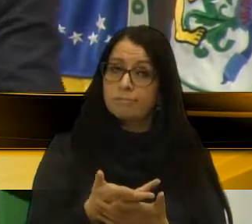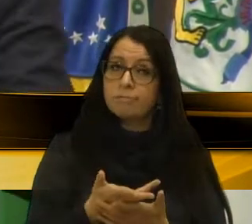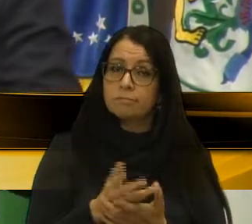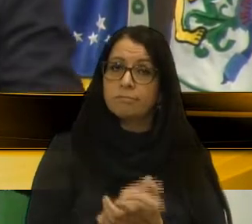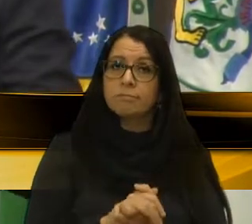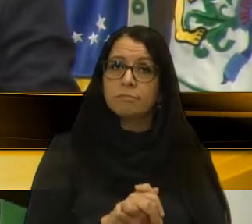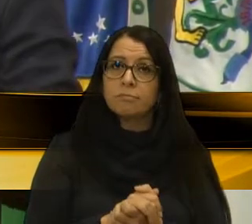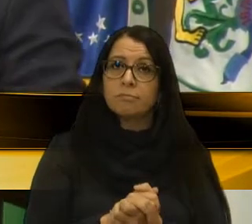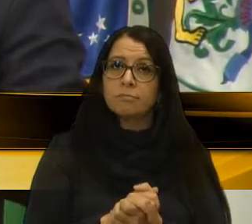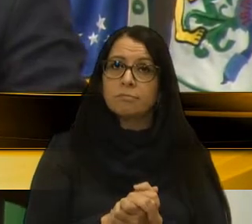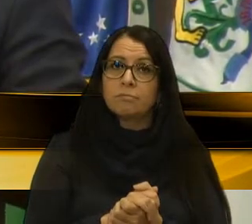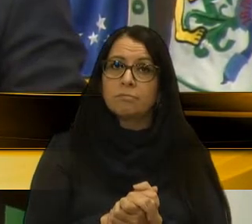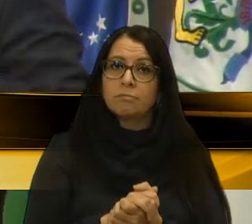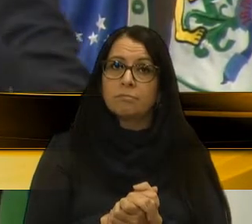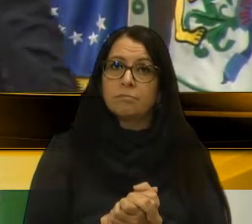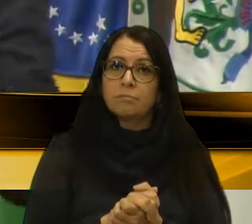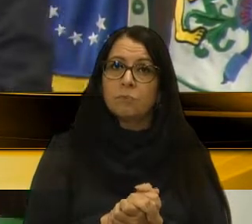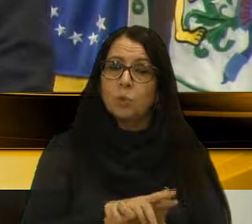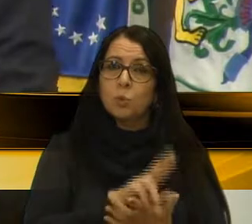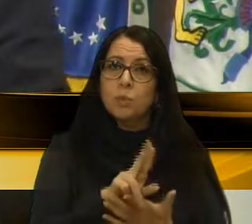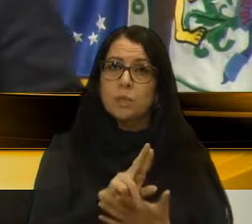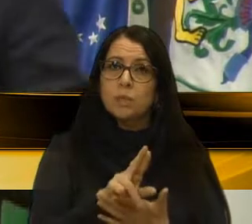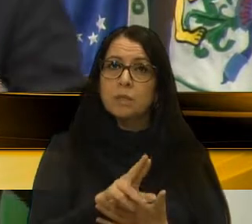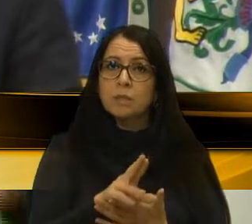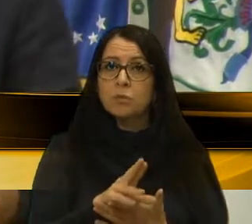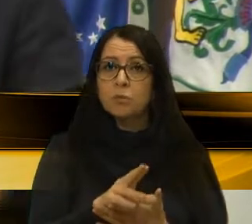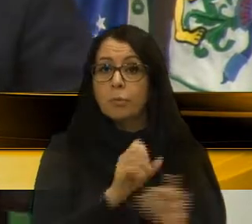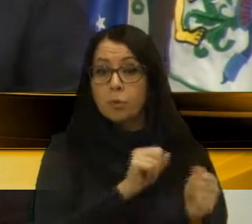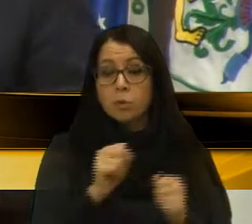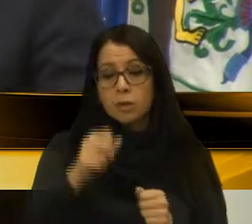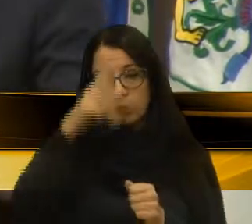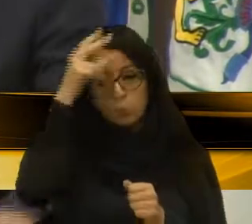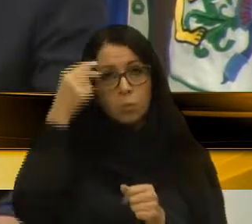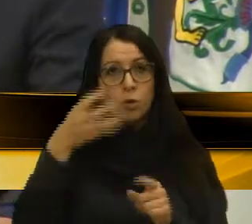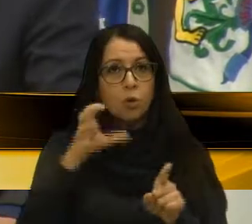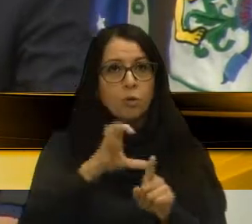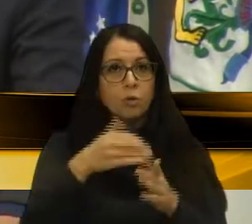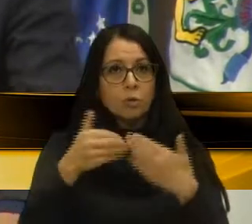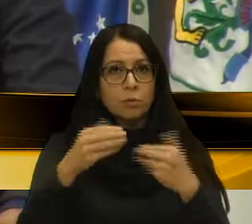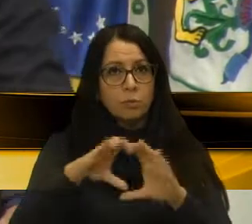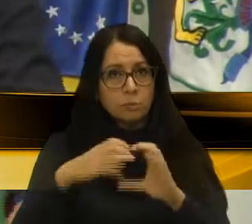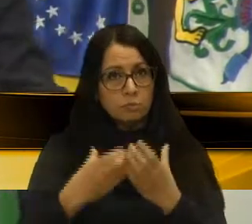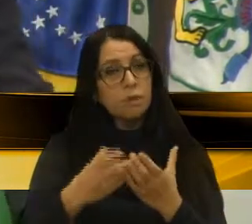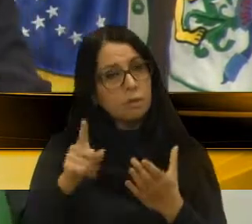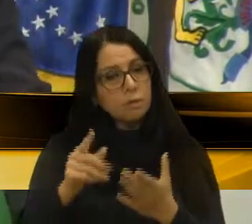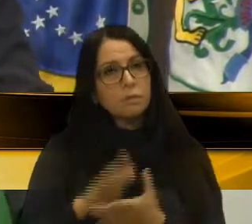foi usado o cargo público em afronta e contrária à comunidade.